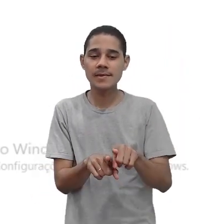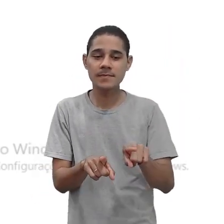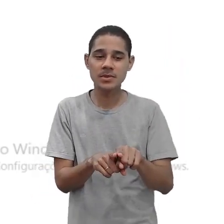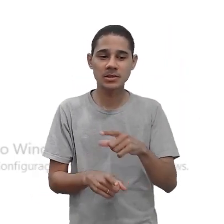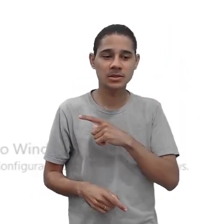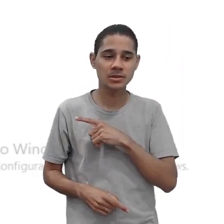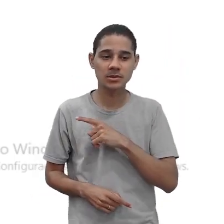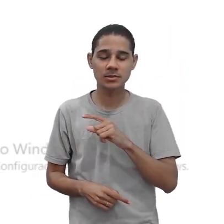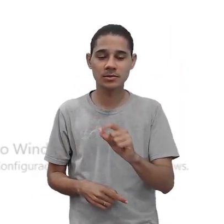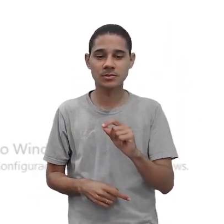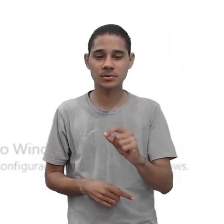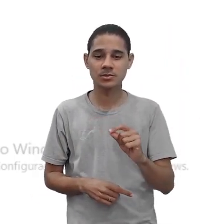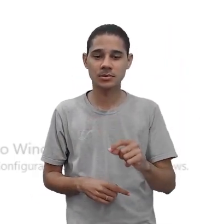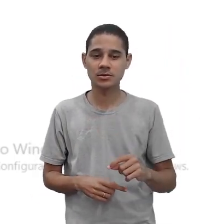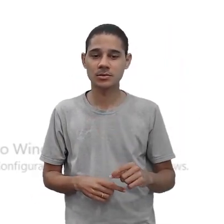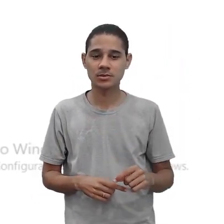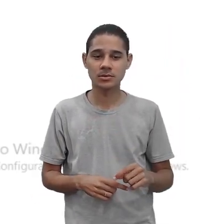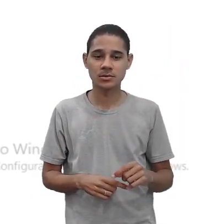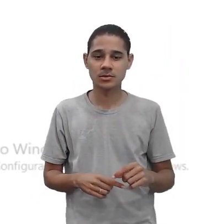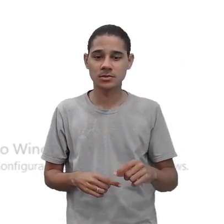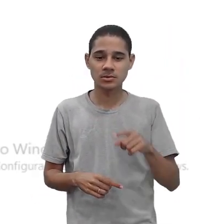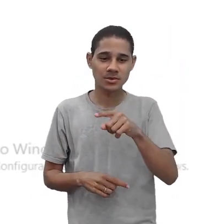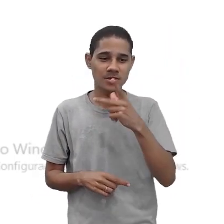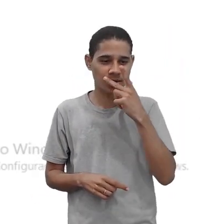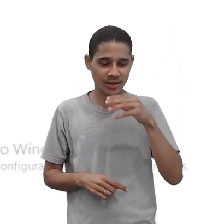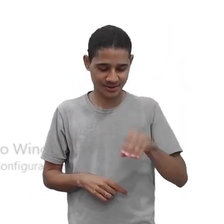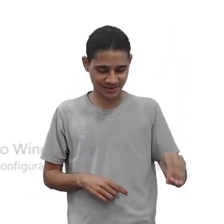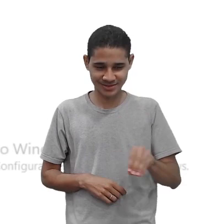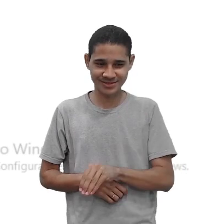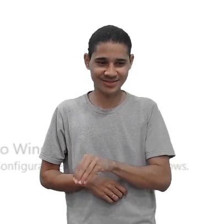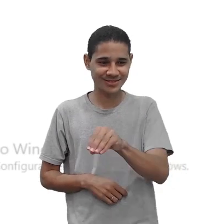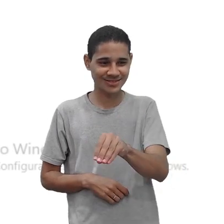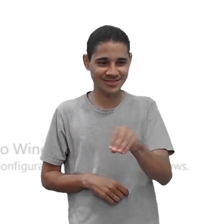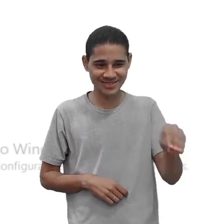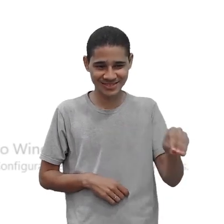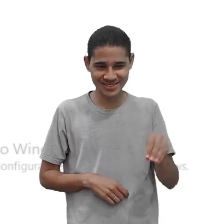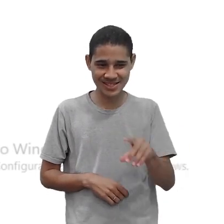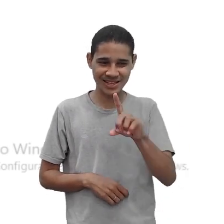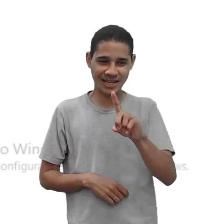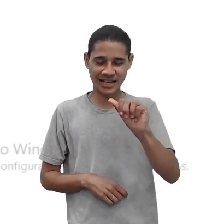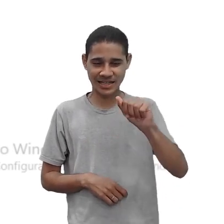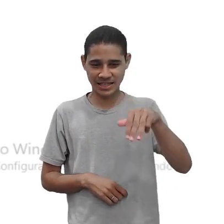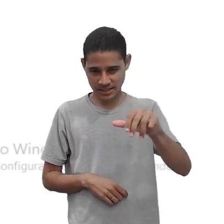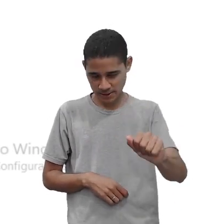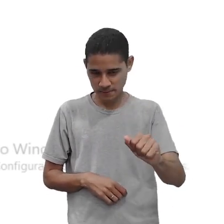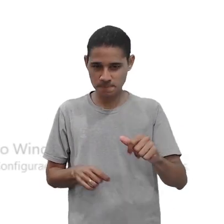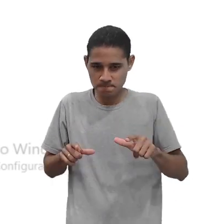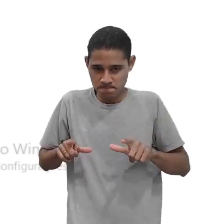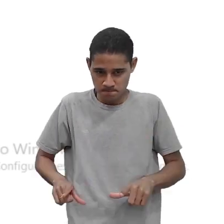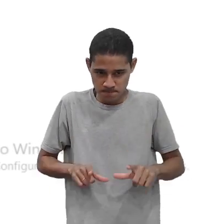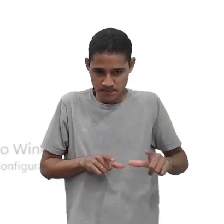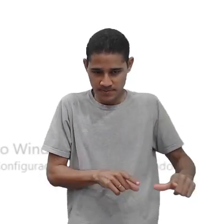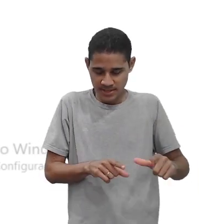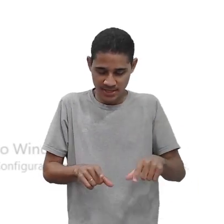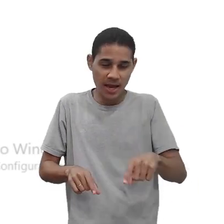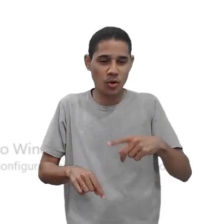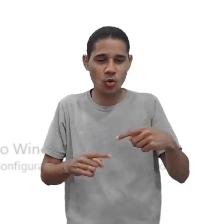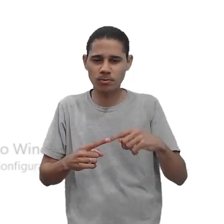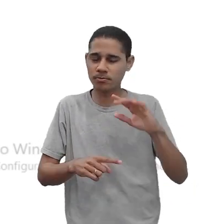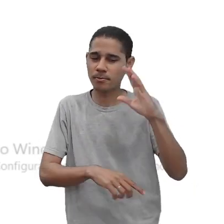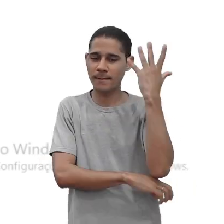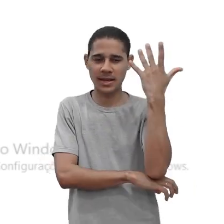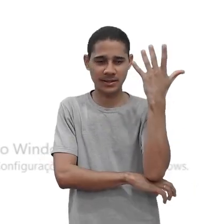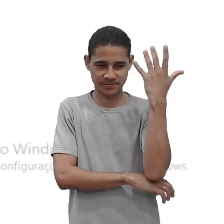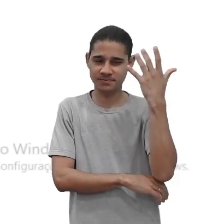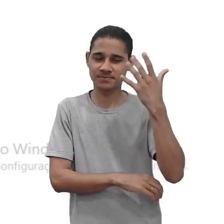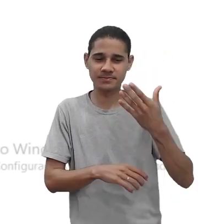a gente fala, né, o jogo de dama, que é a paginação dama, que é muito utilizado nesses assoalhos de madeira, né? A gente utiliza